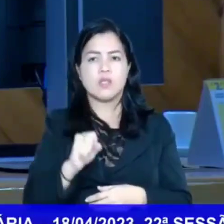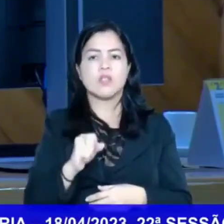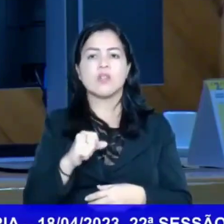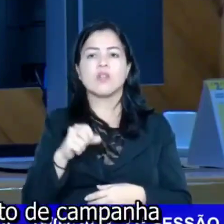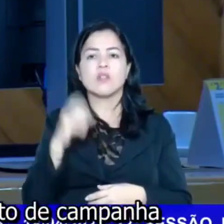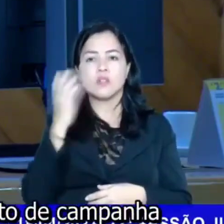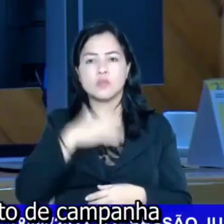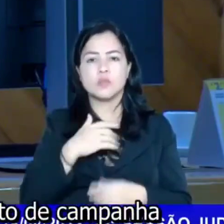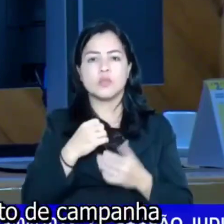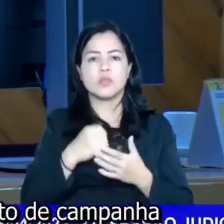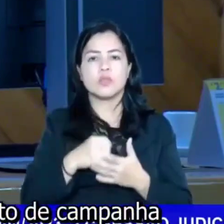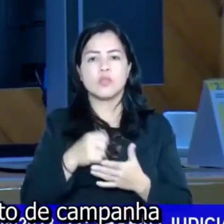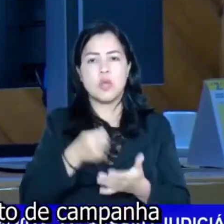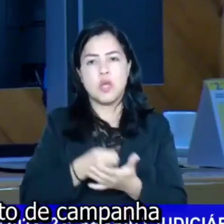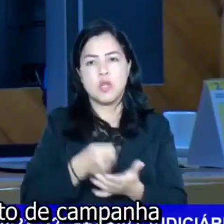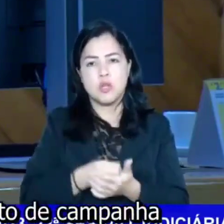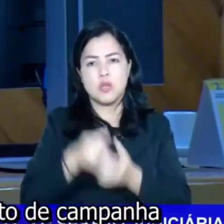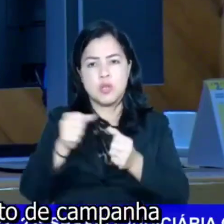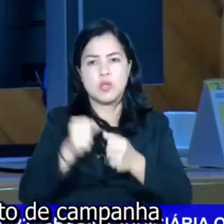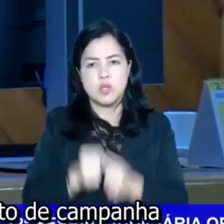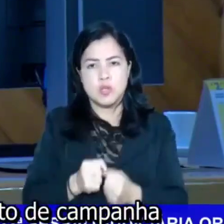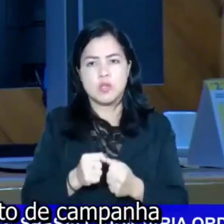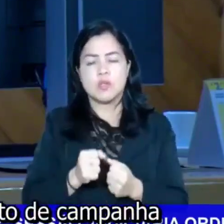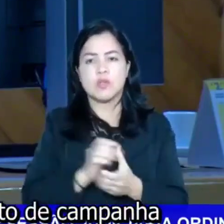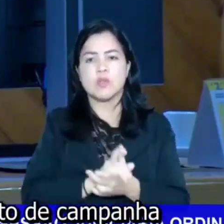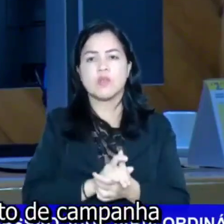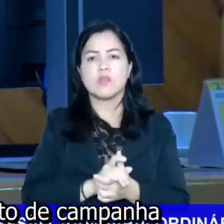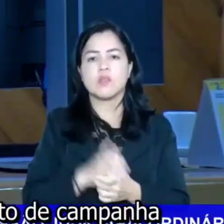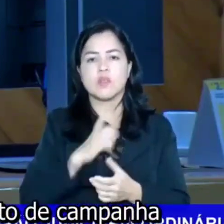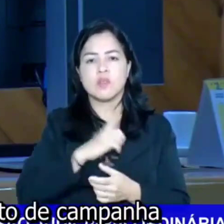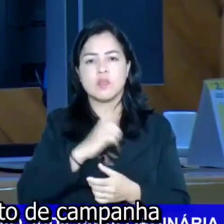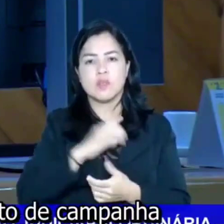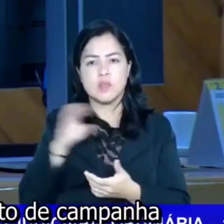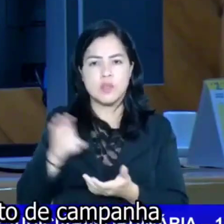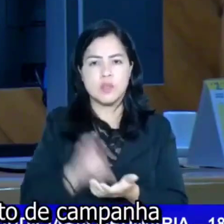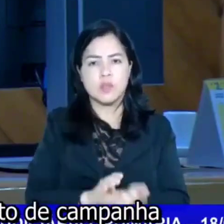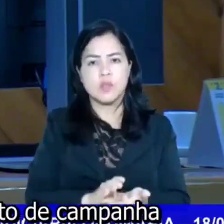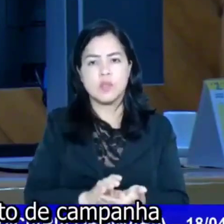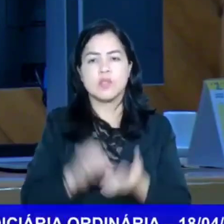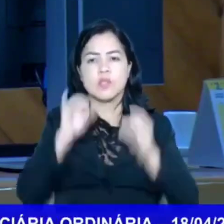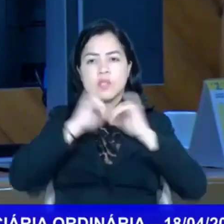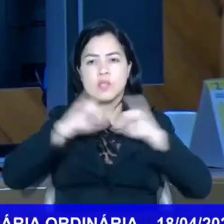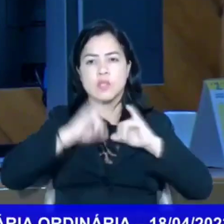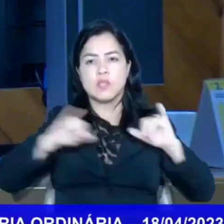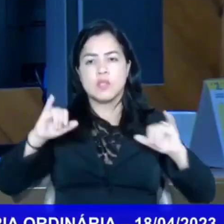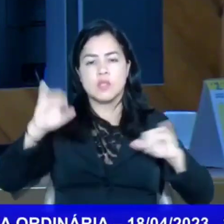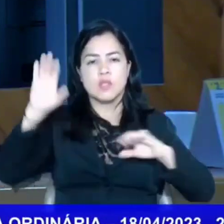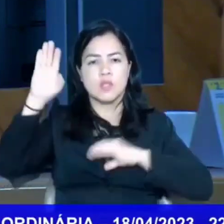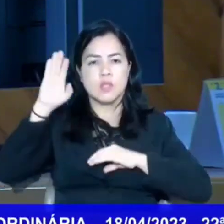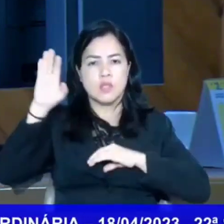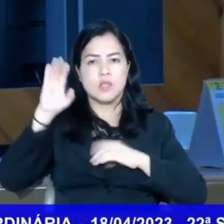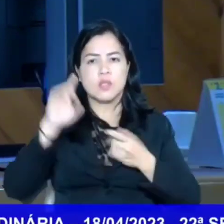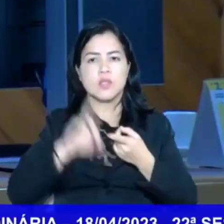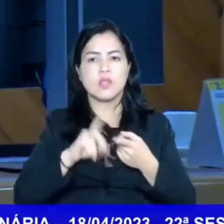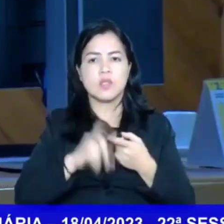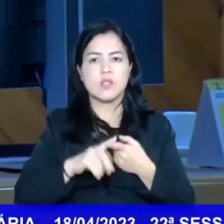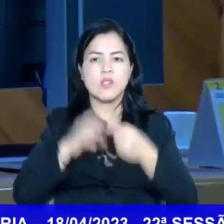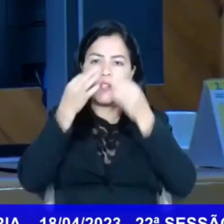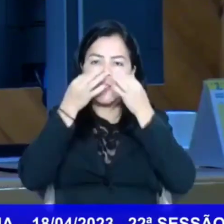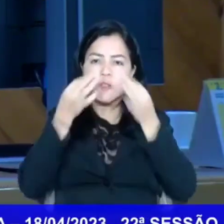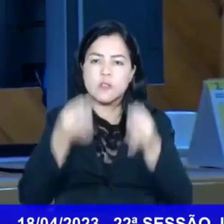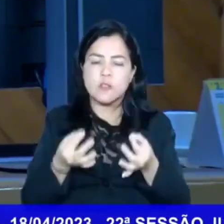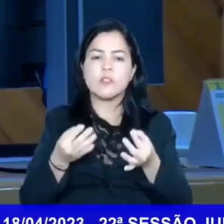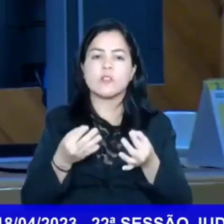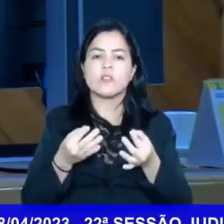abuso de poder no rateio do Fundo Especial de Financiamento de Campanha ao deixar de observar